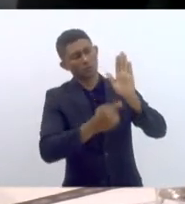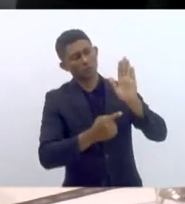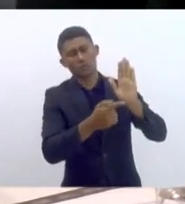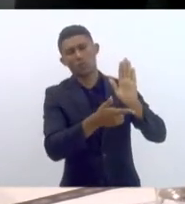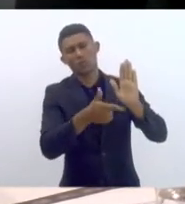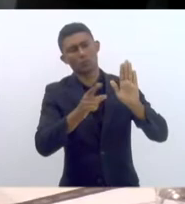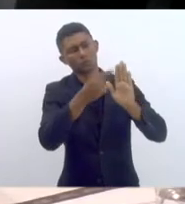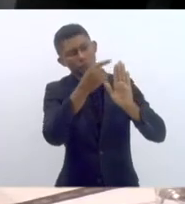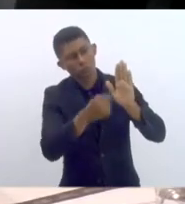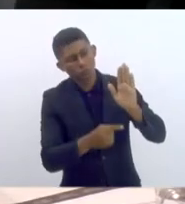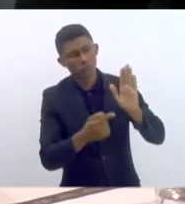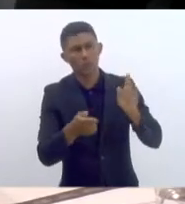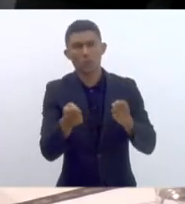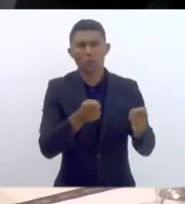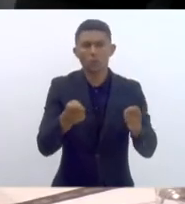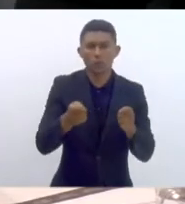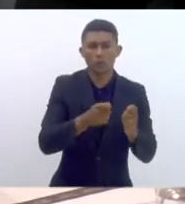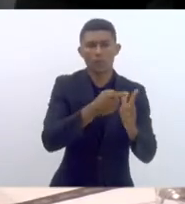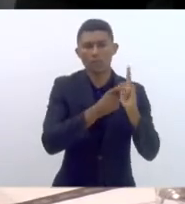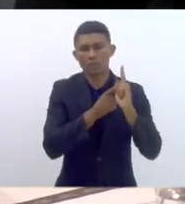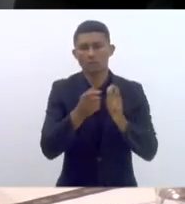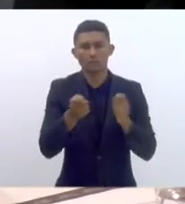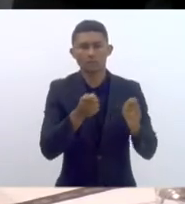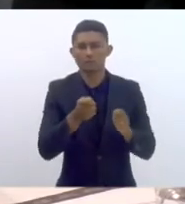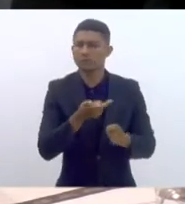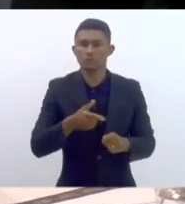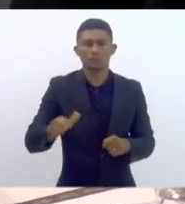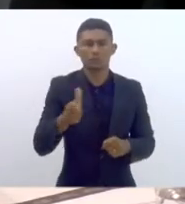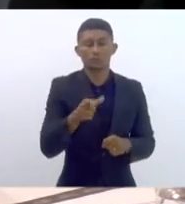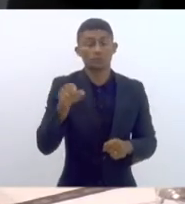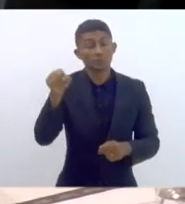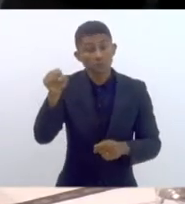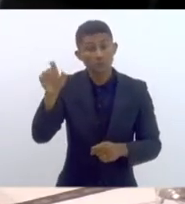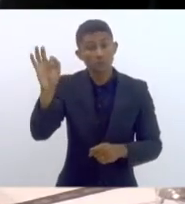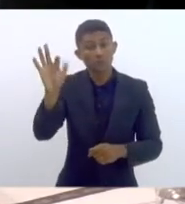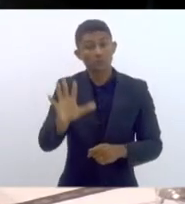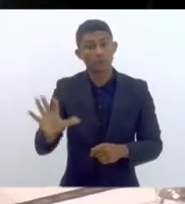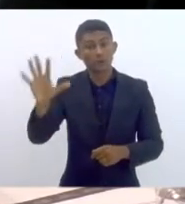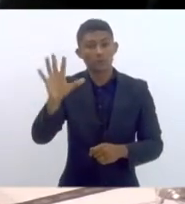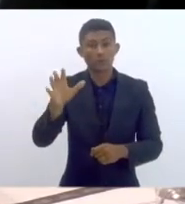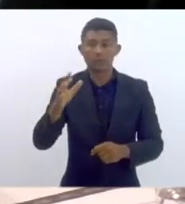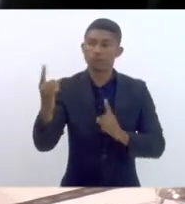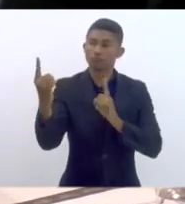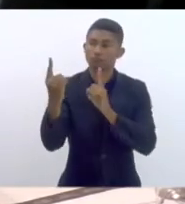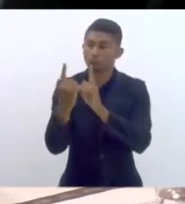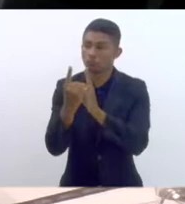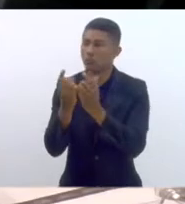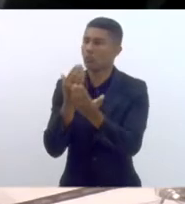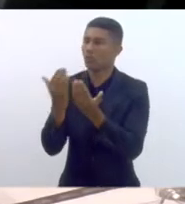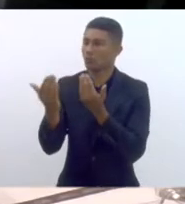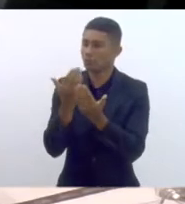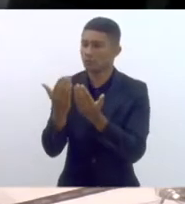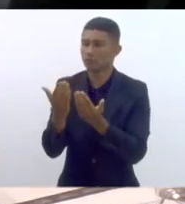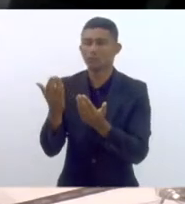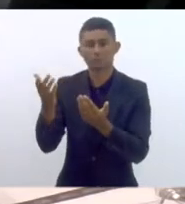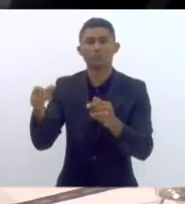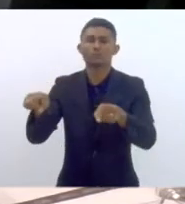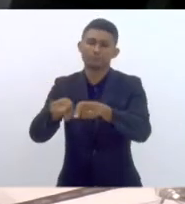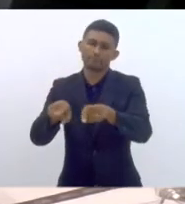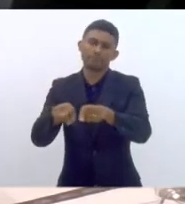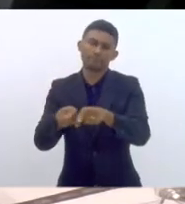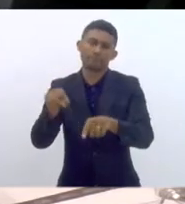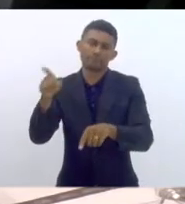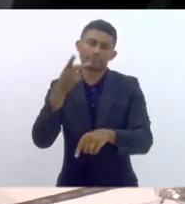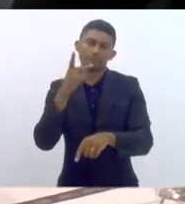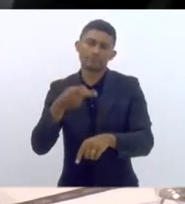iria controlar a dívida. A gente conversou com o Tesouro Nacional. Eles também adotaram a mesma questão, até porque eles fizeram um sistema